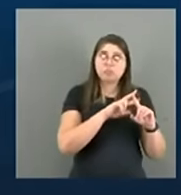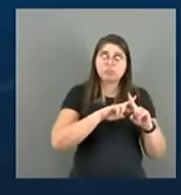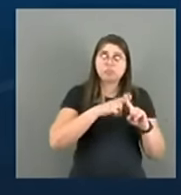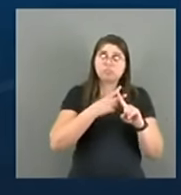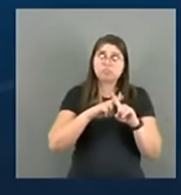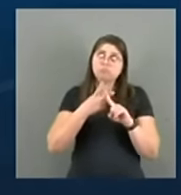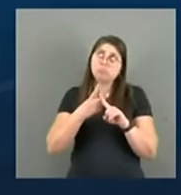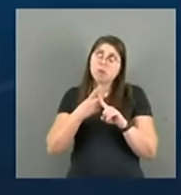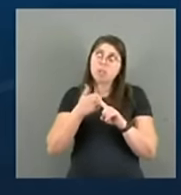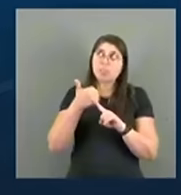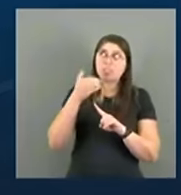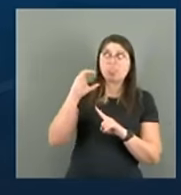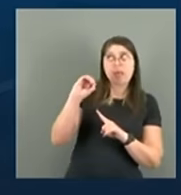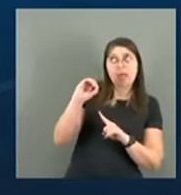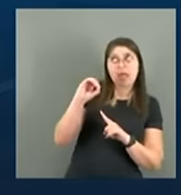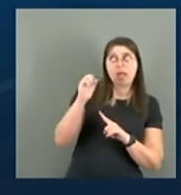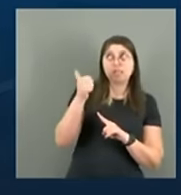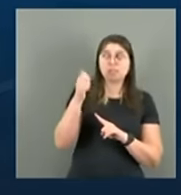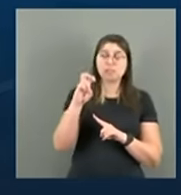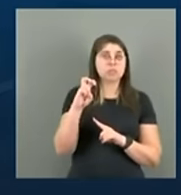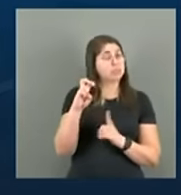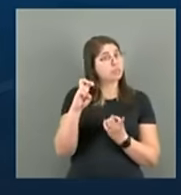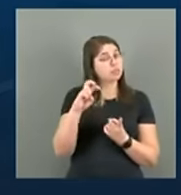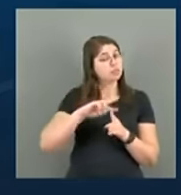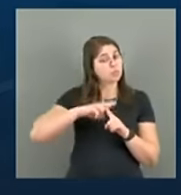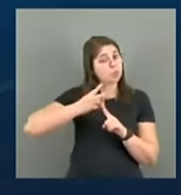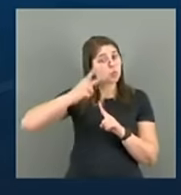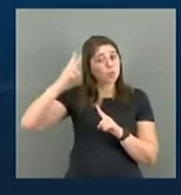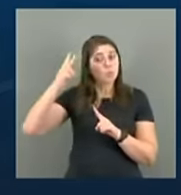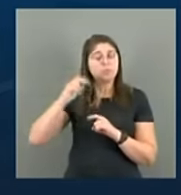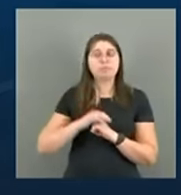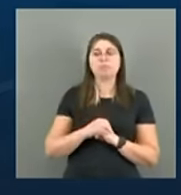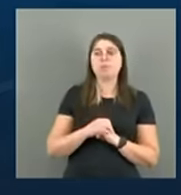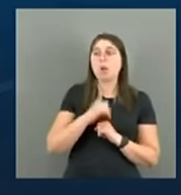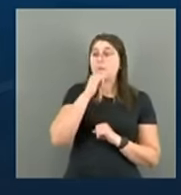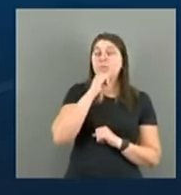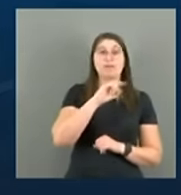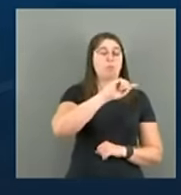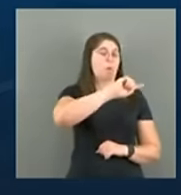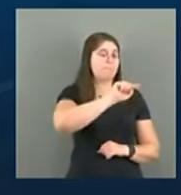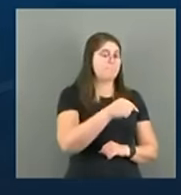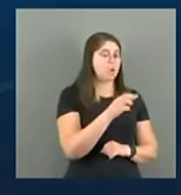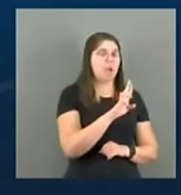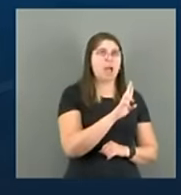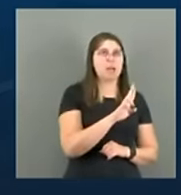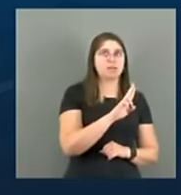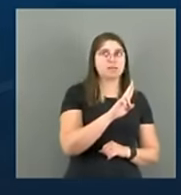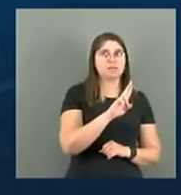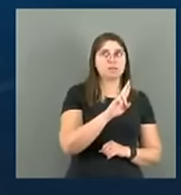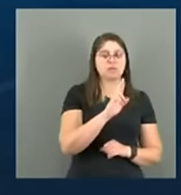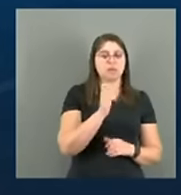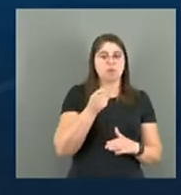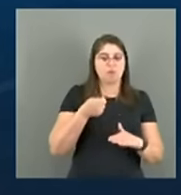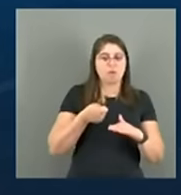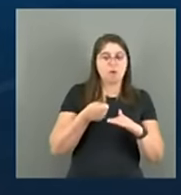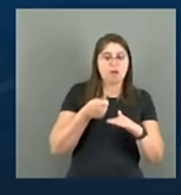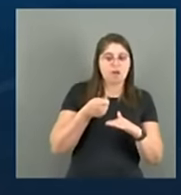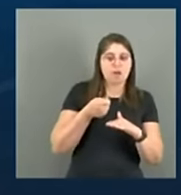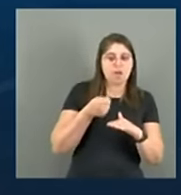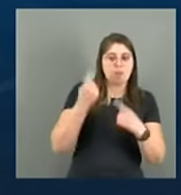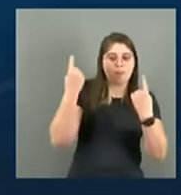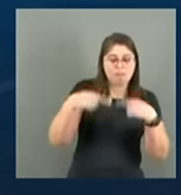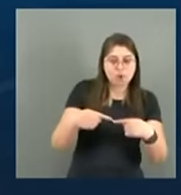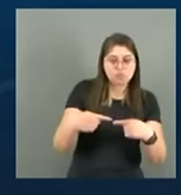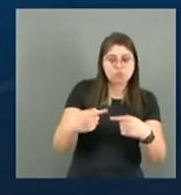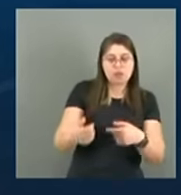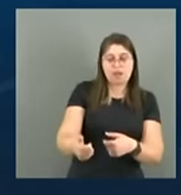vezes 15, o que significa isso? Se eu colocasse R$1.000, eu teria 15 mil de volta. Se eu colocasse R$1.000, eu teria 10